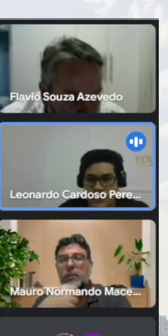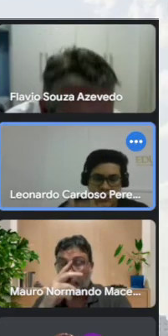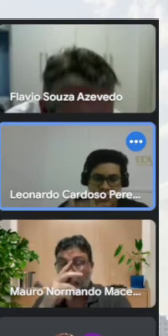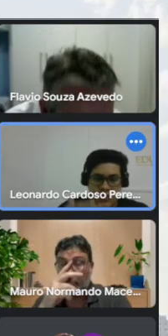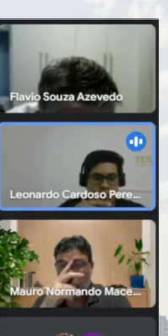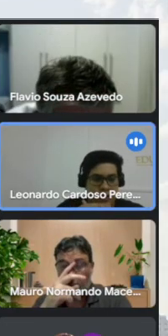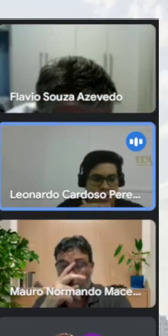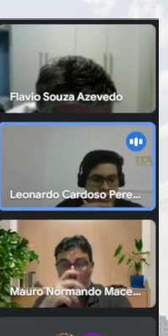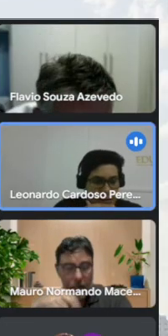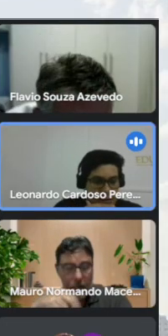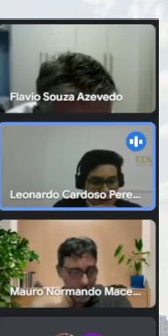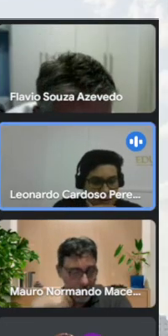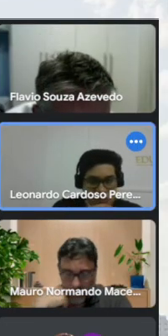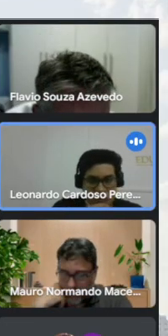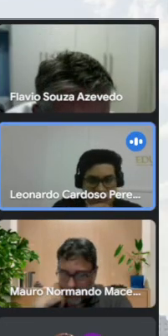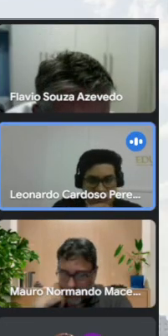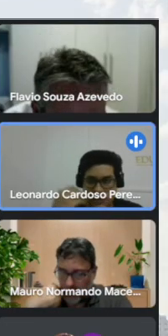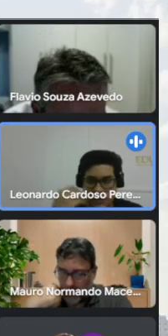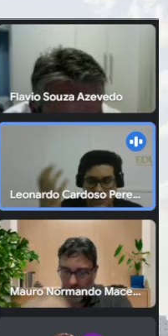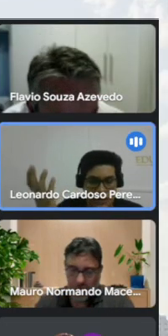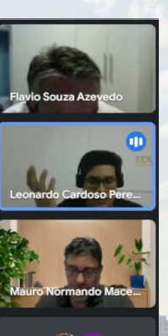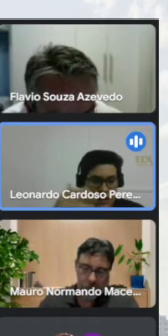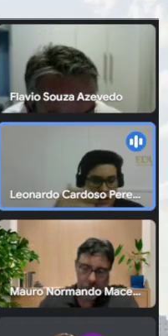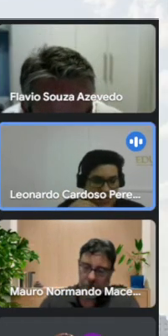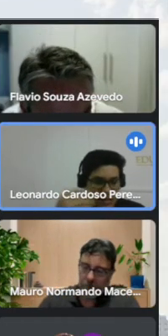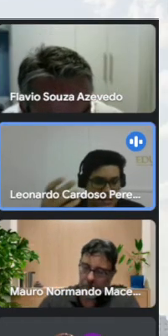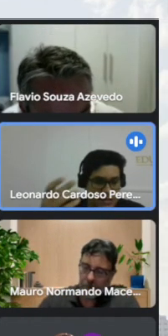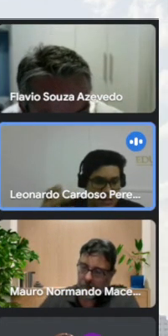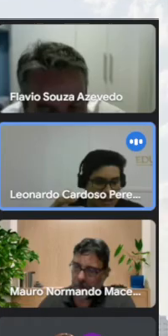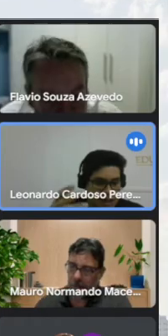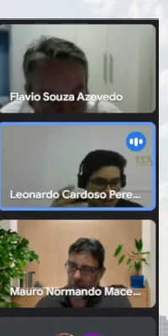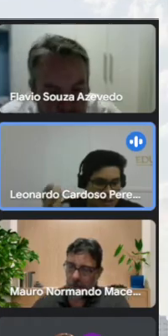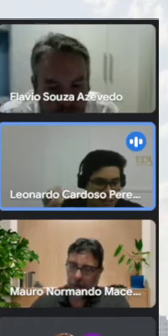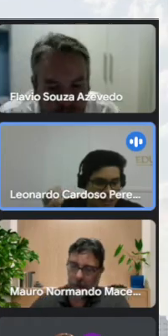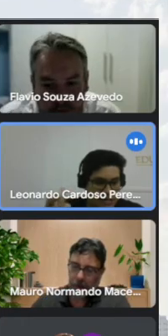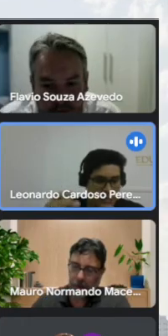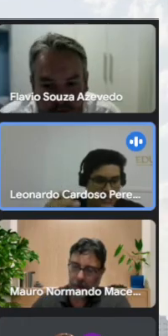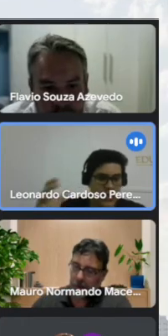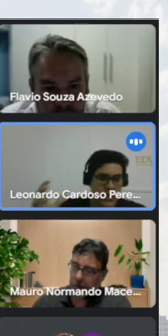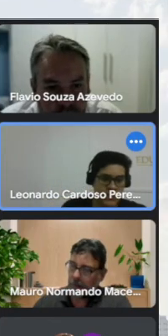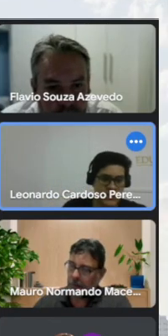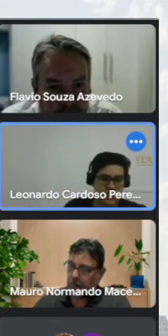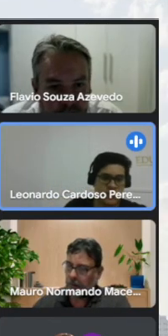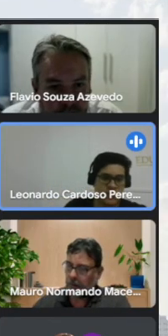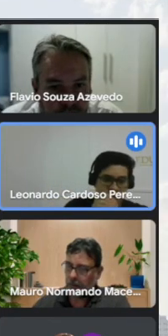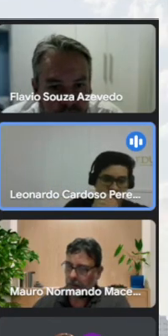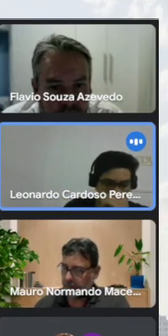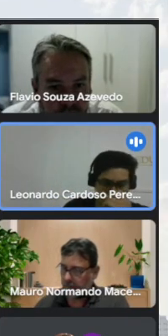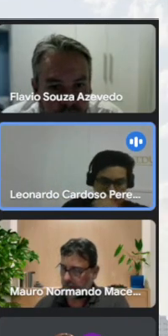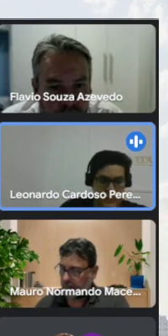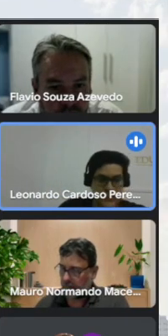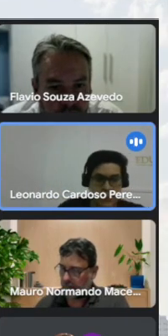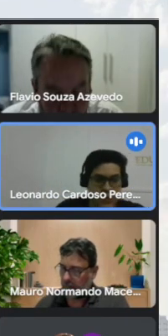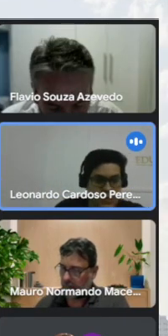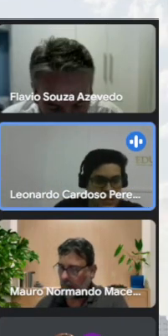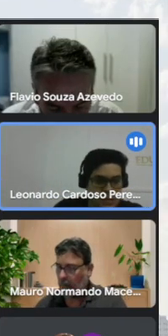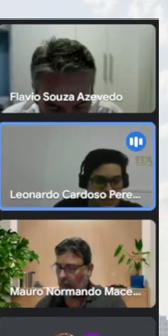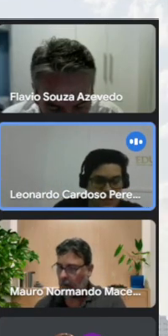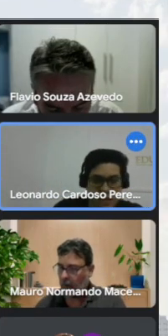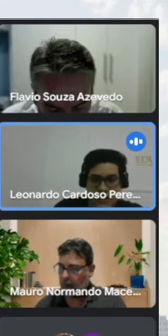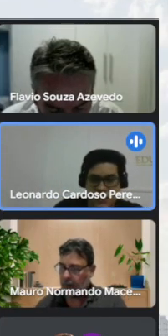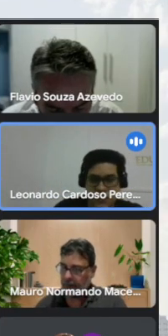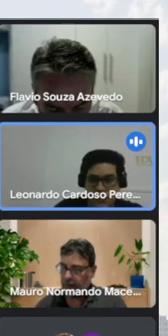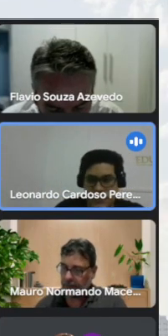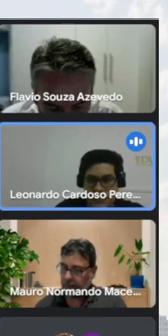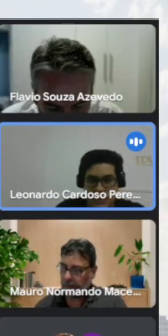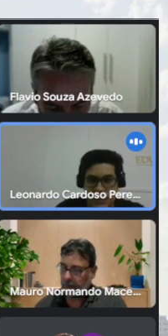ele iniciou, né, a desenvolvimento dele lá na França, né, na empresa. A empresa solidificou esse processo